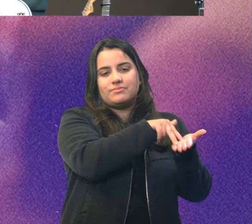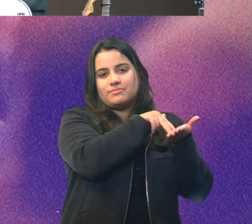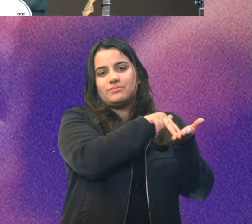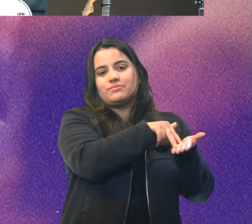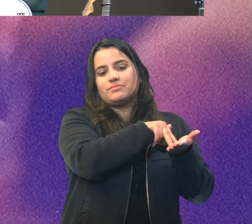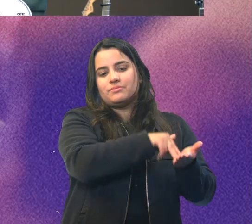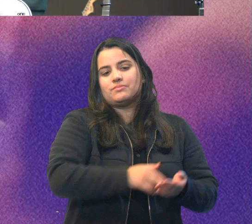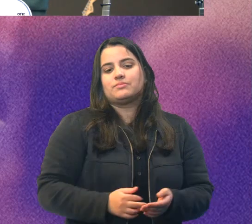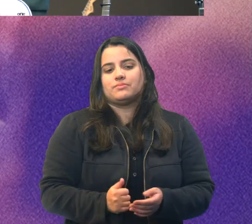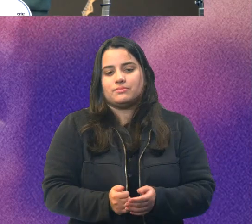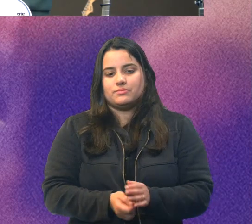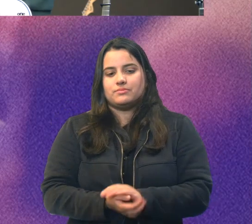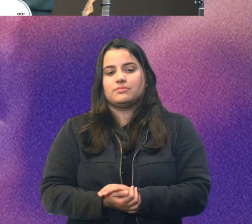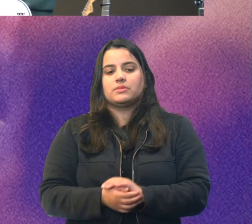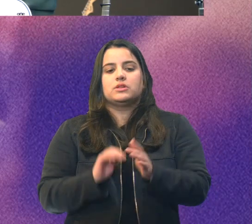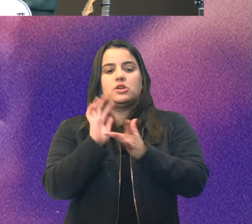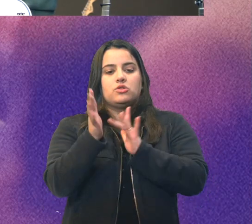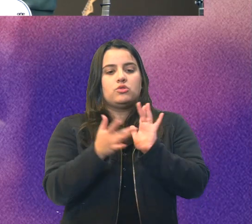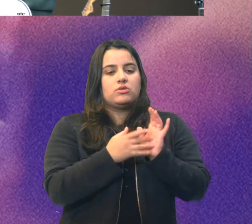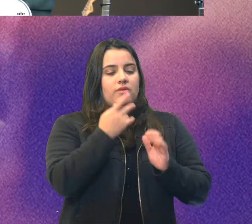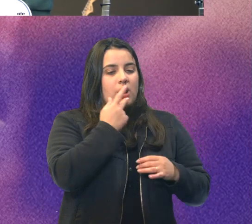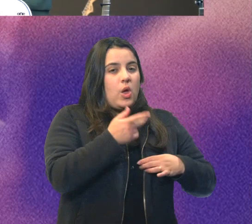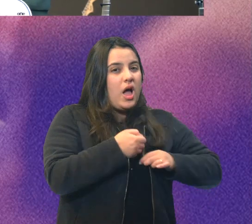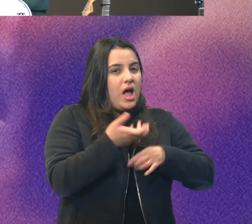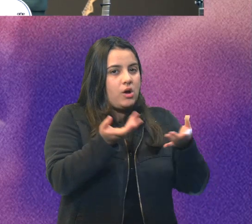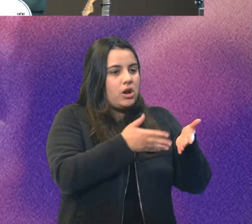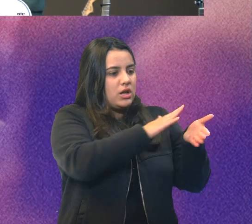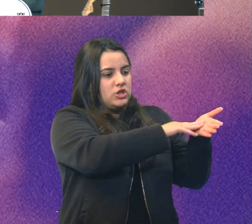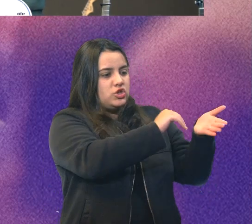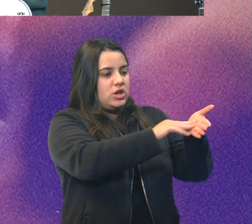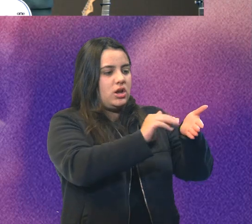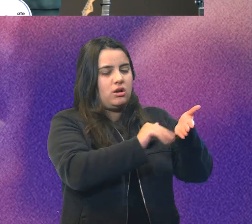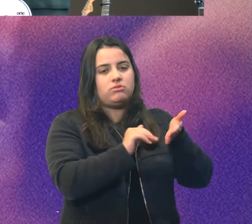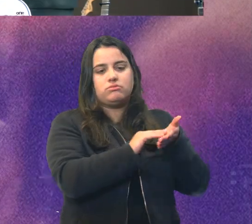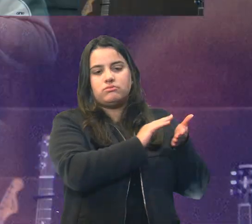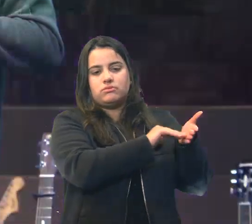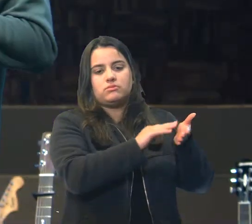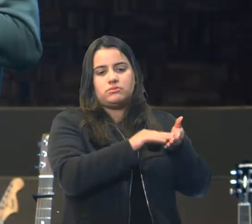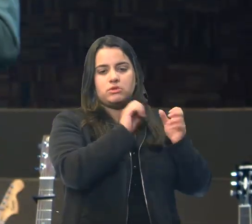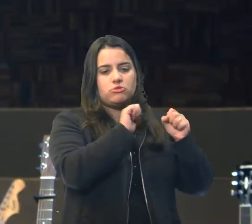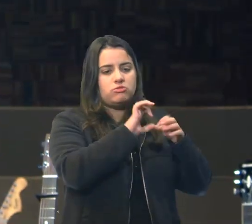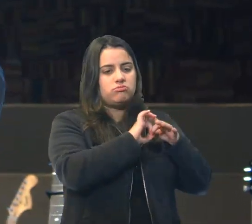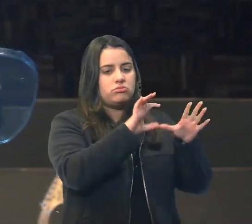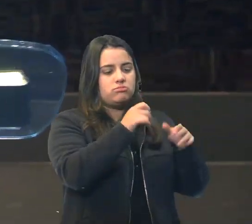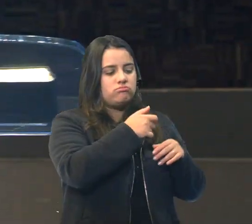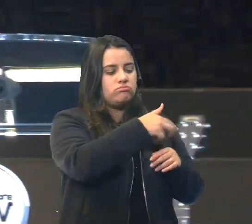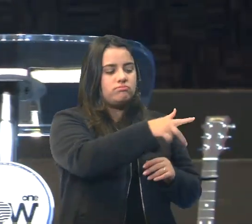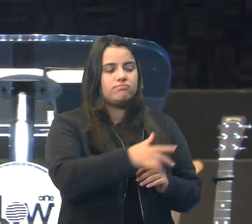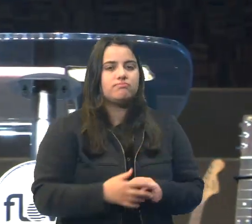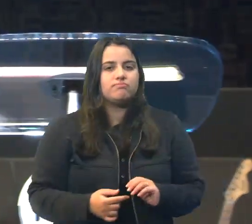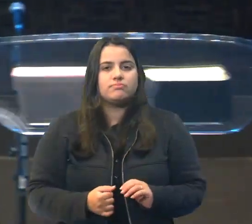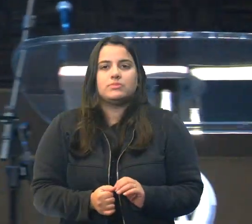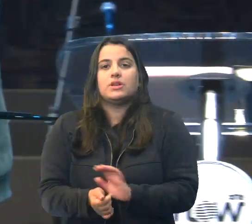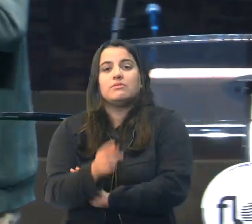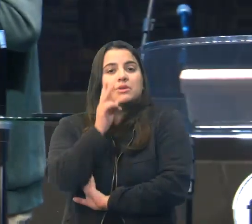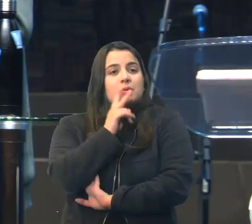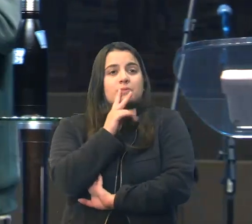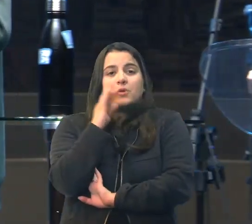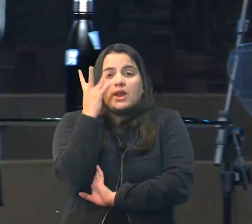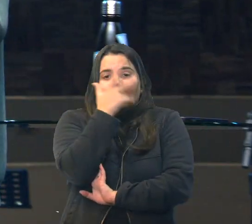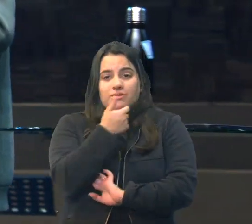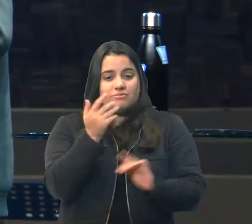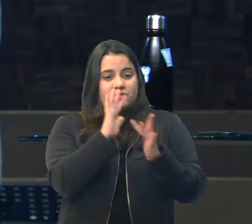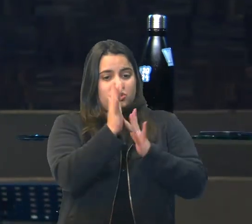envolto em um pano. Jesus lhes disse, tirem as faixas dele e deixem-no ir. Que história linda, Jesus ressuscita